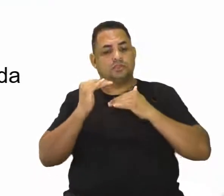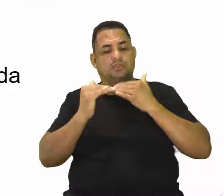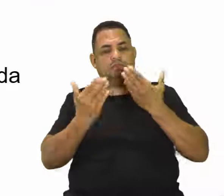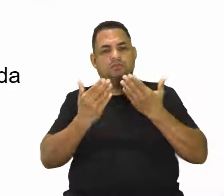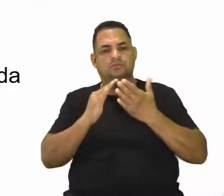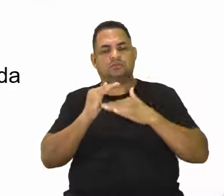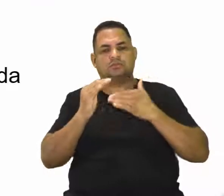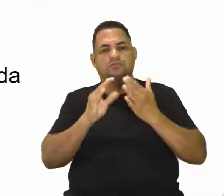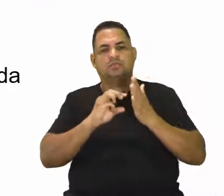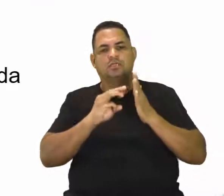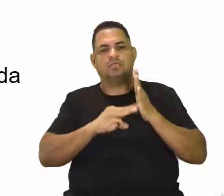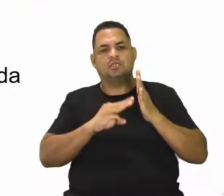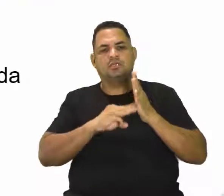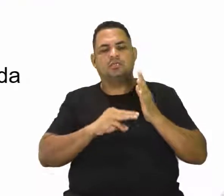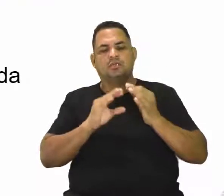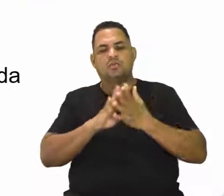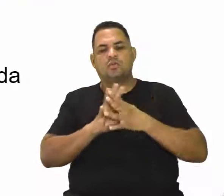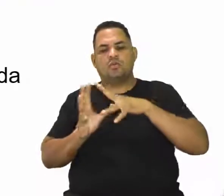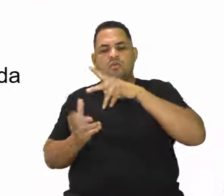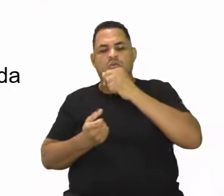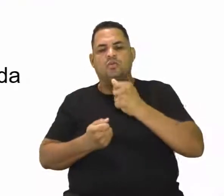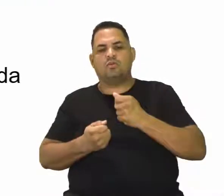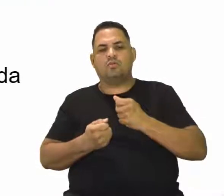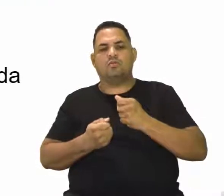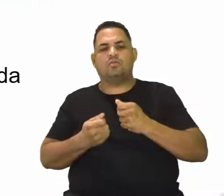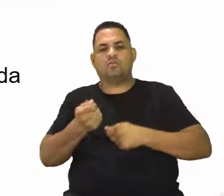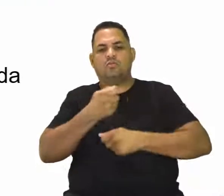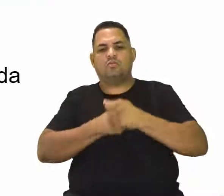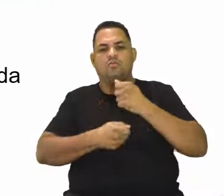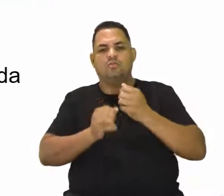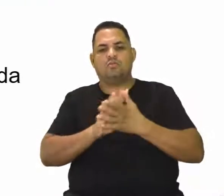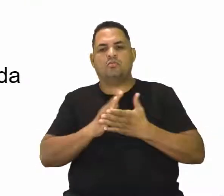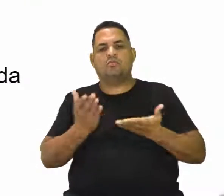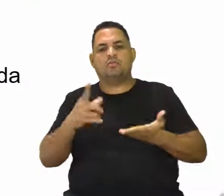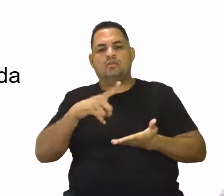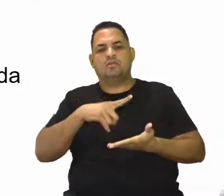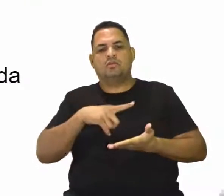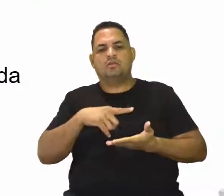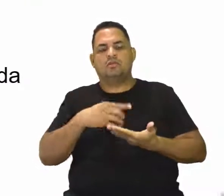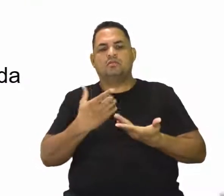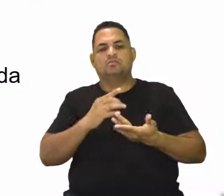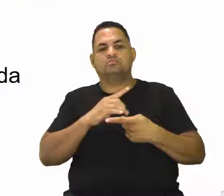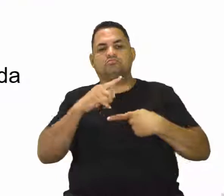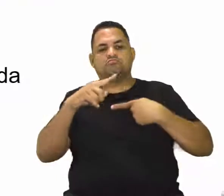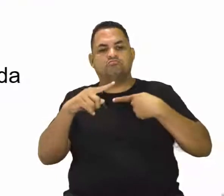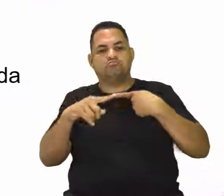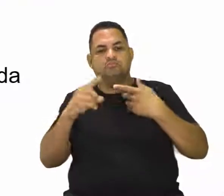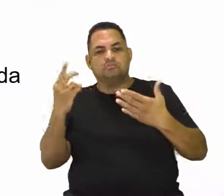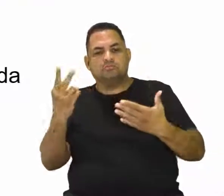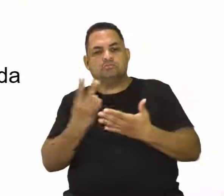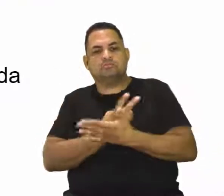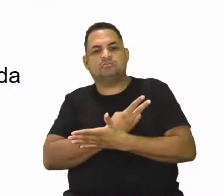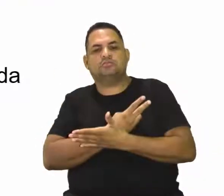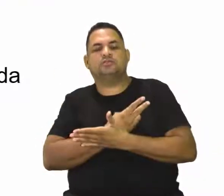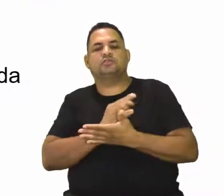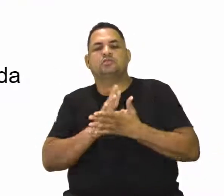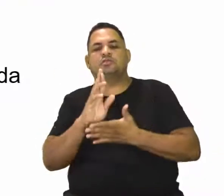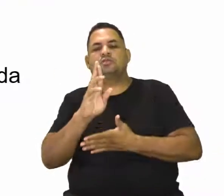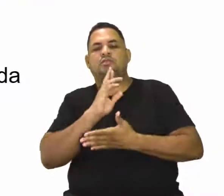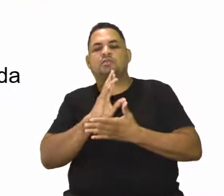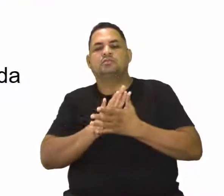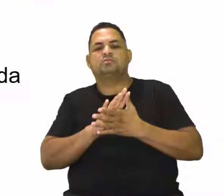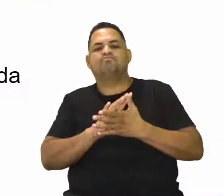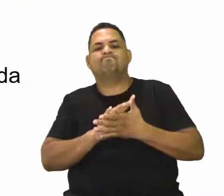O modelo de globalização que vigora tem desencadeado